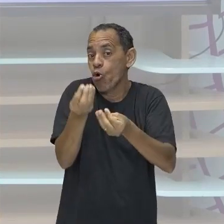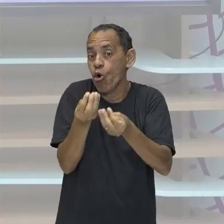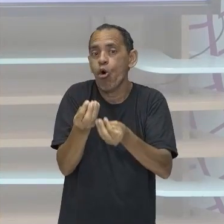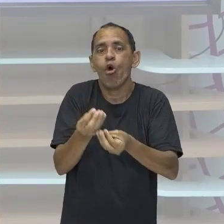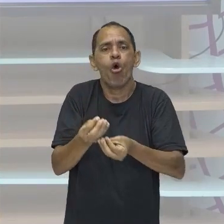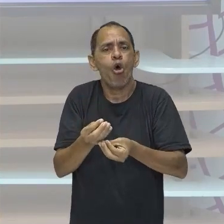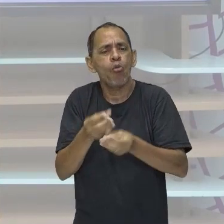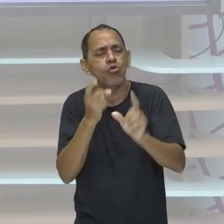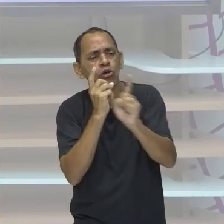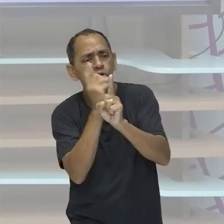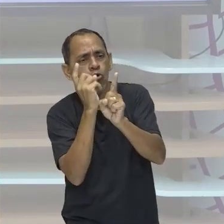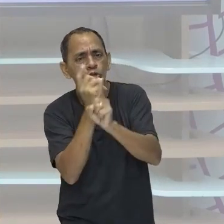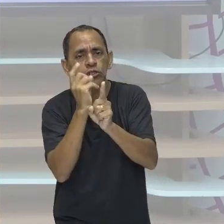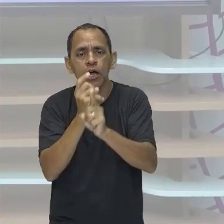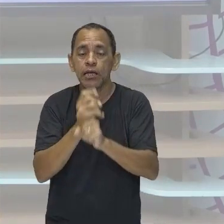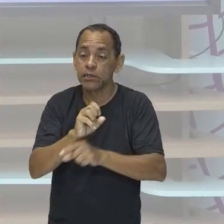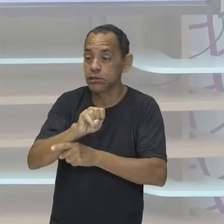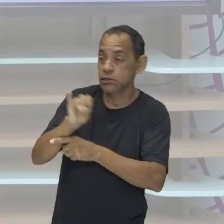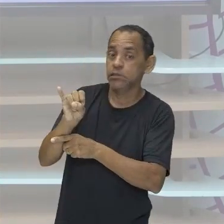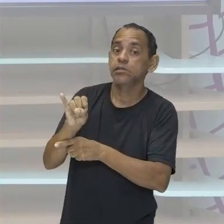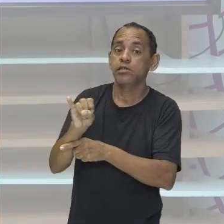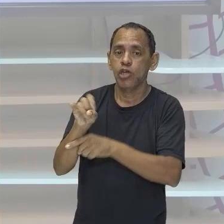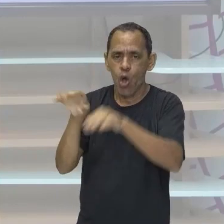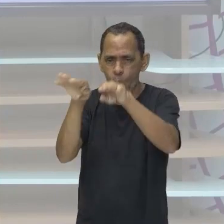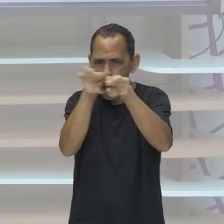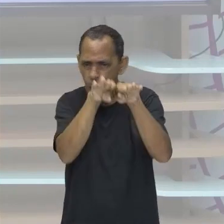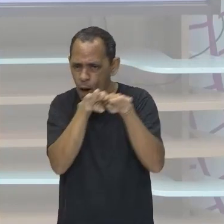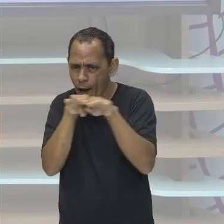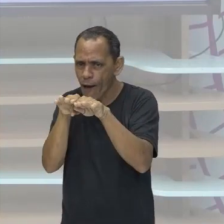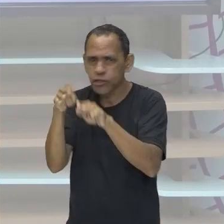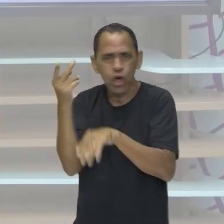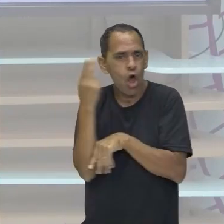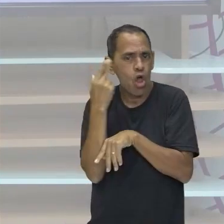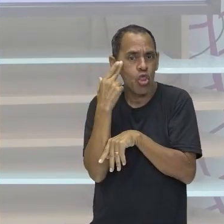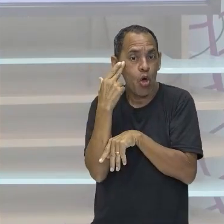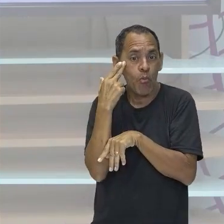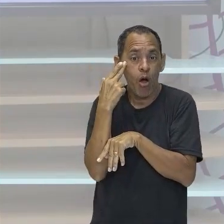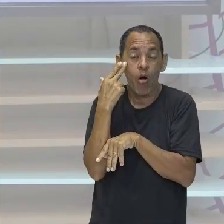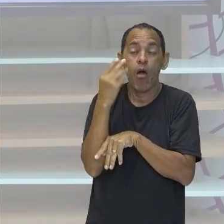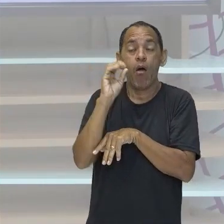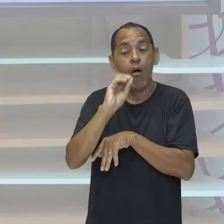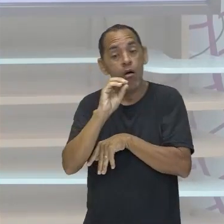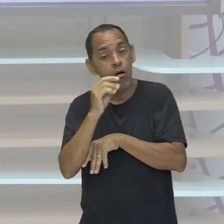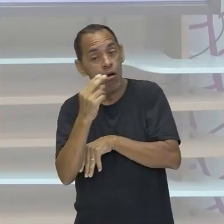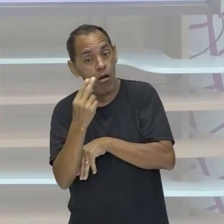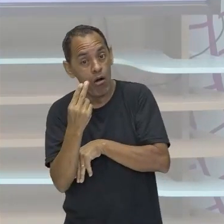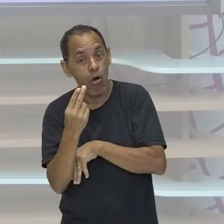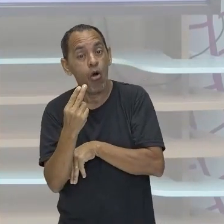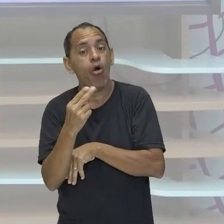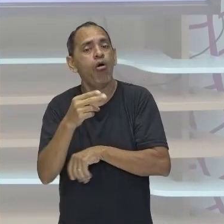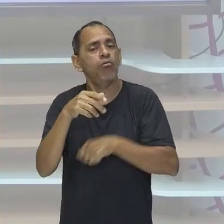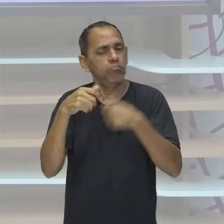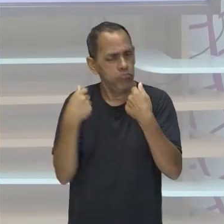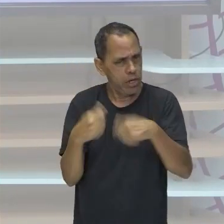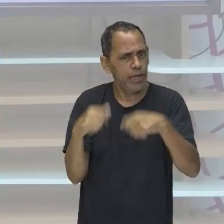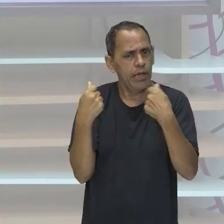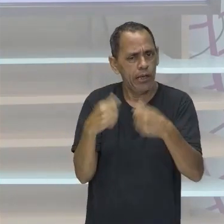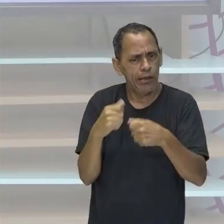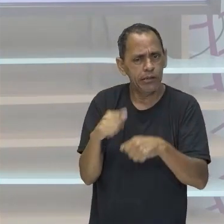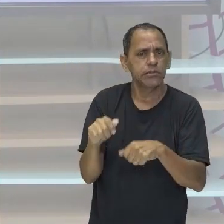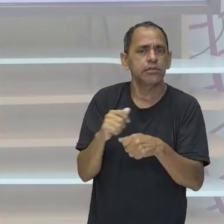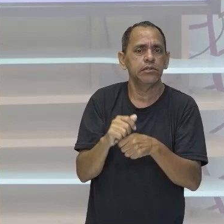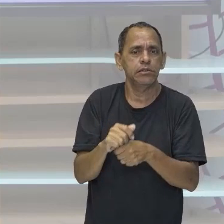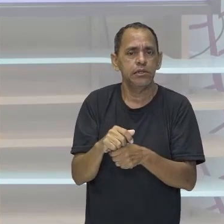dos padrões normais ou se você precisa ter um pouco de atenção com o teu índice de